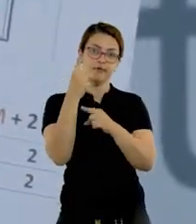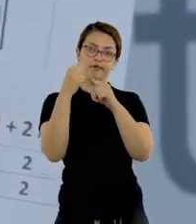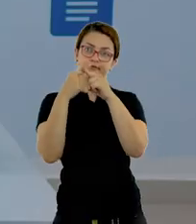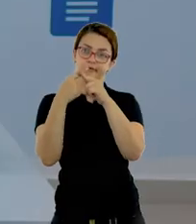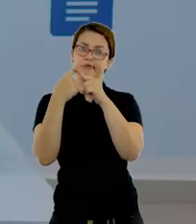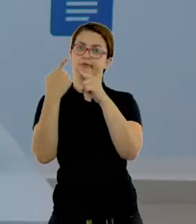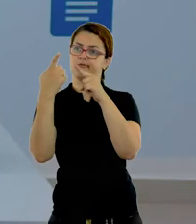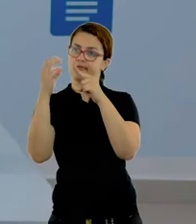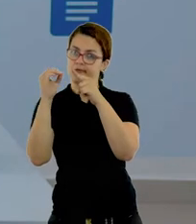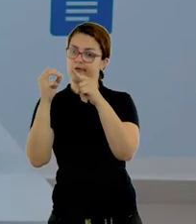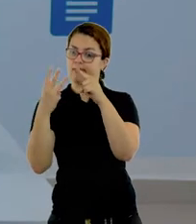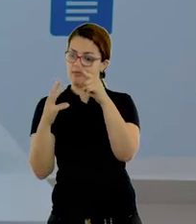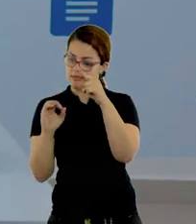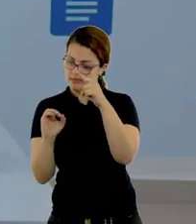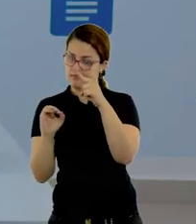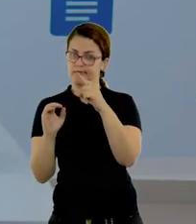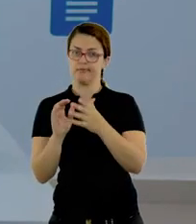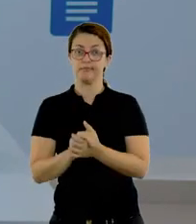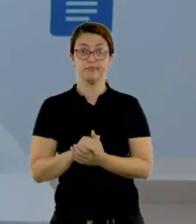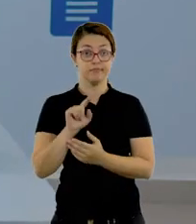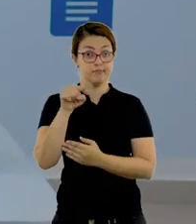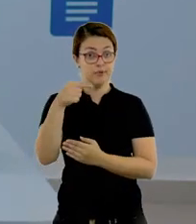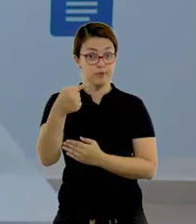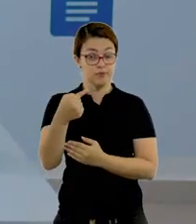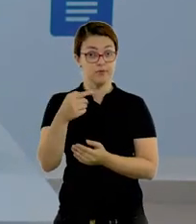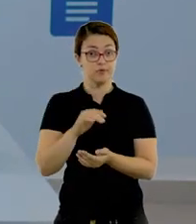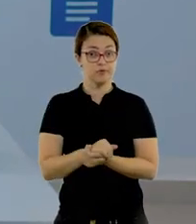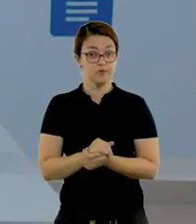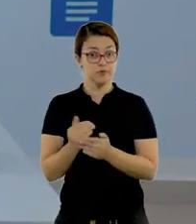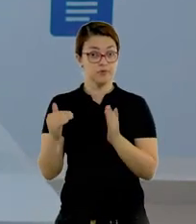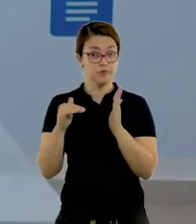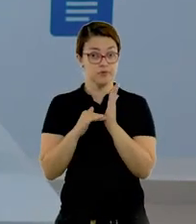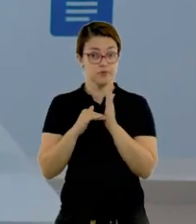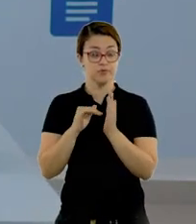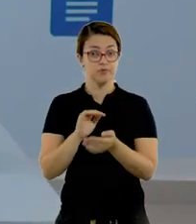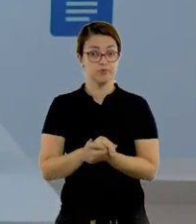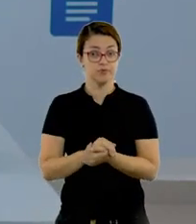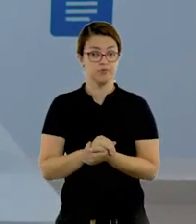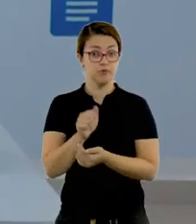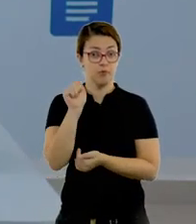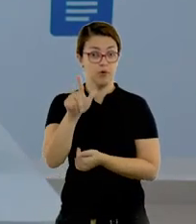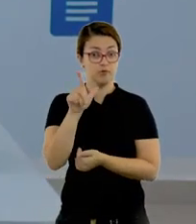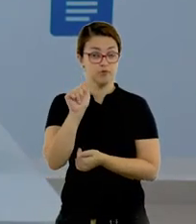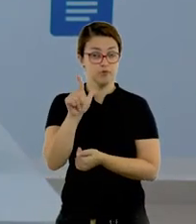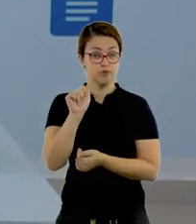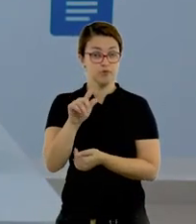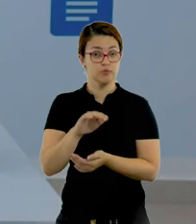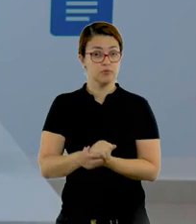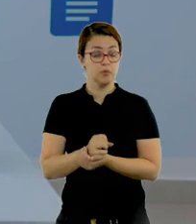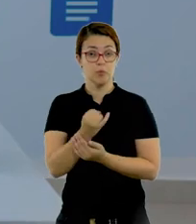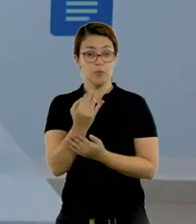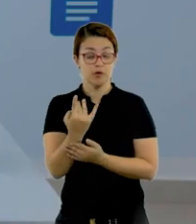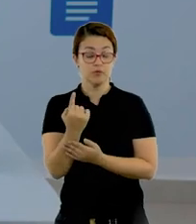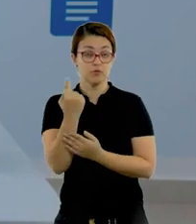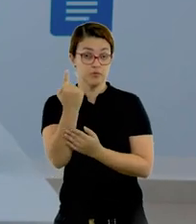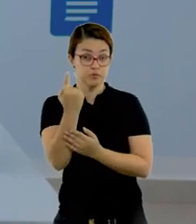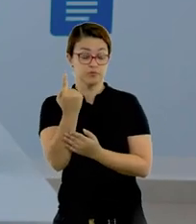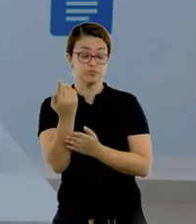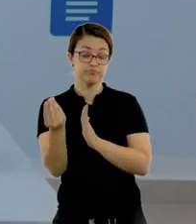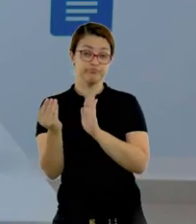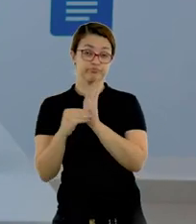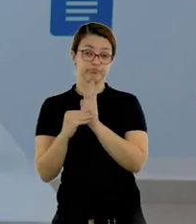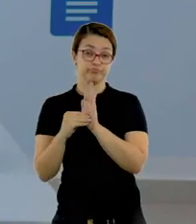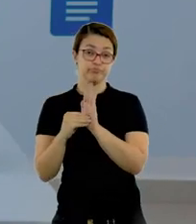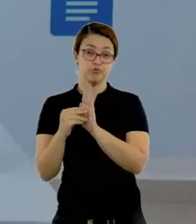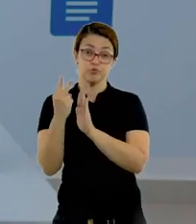o 10 é 30. Muito bem. Depois, por último, eu tenho a última ordem, que é a do azul. O azul vale 1. Se